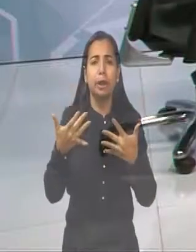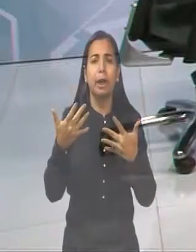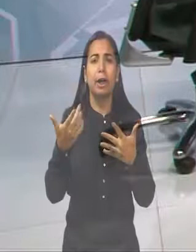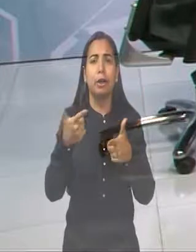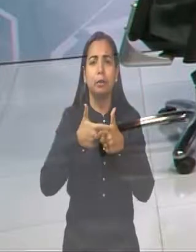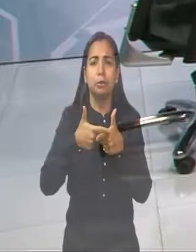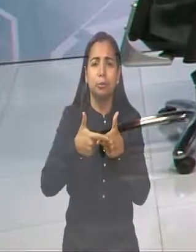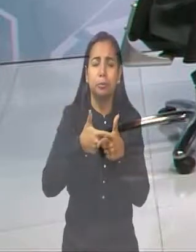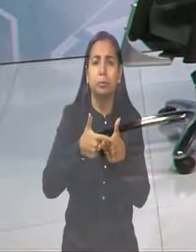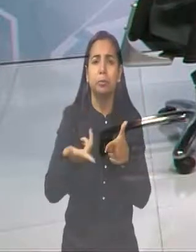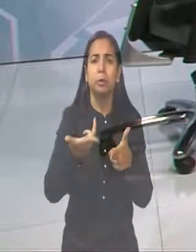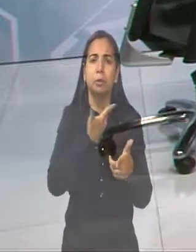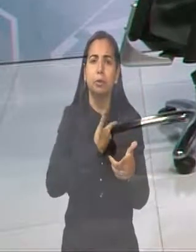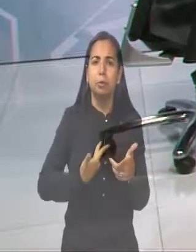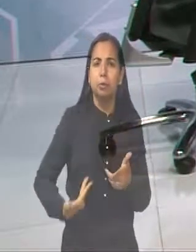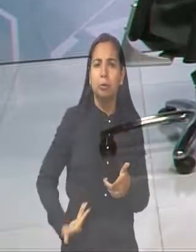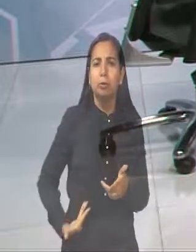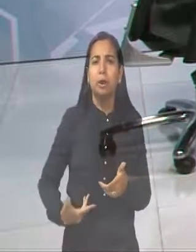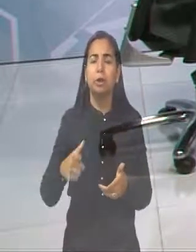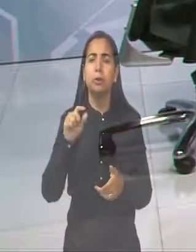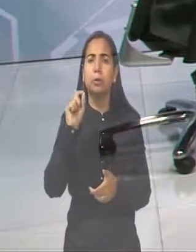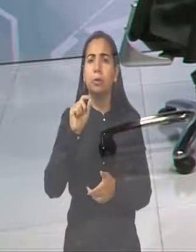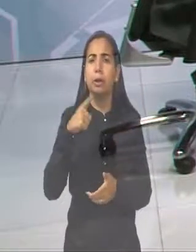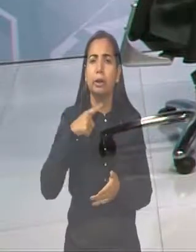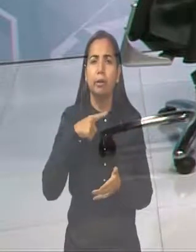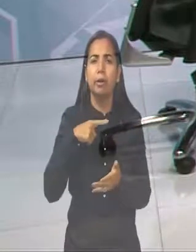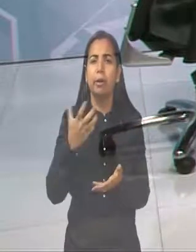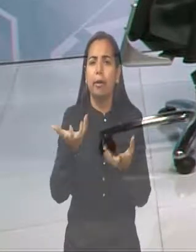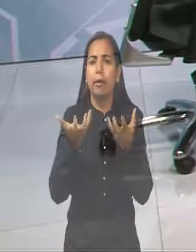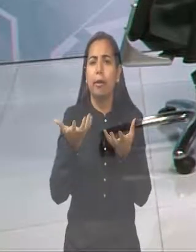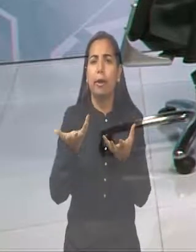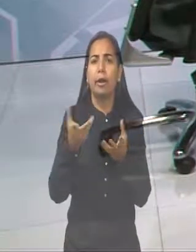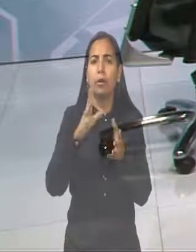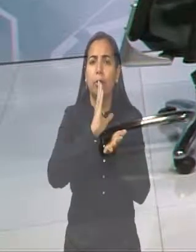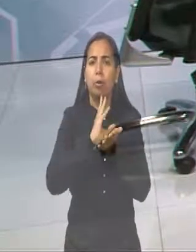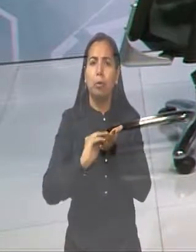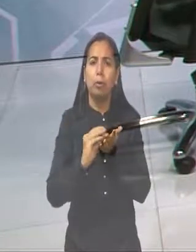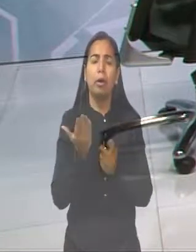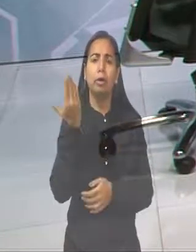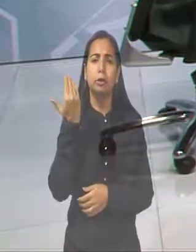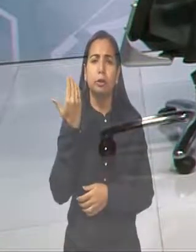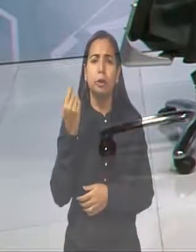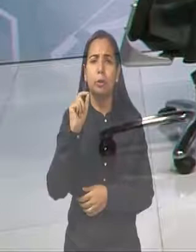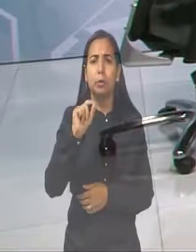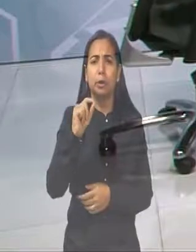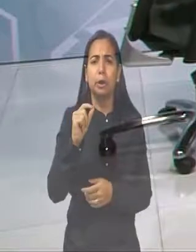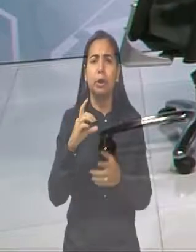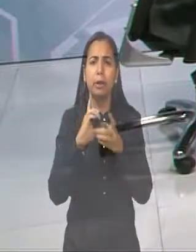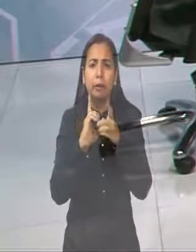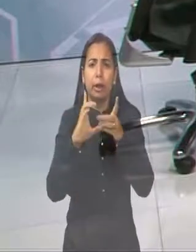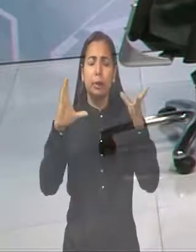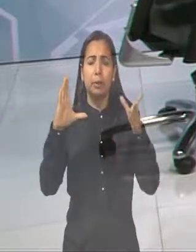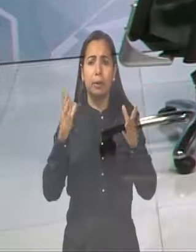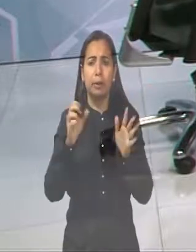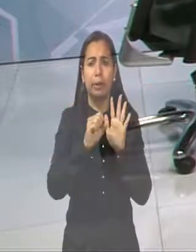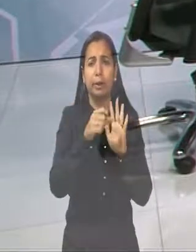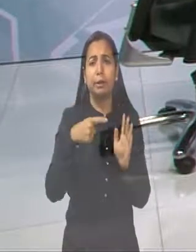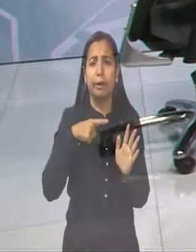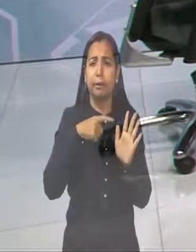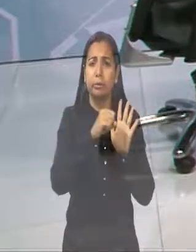mazelas de um governo que se insiste em um modelo antigo e uma democracia que devia estar no século XXI?